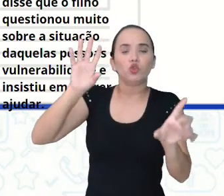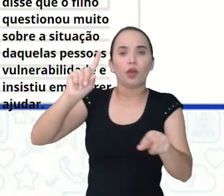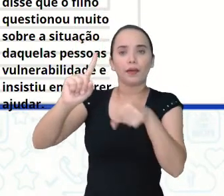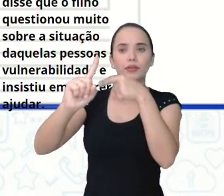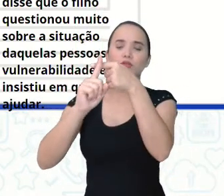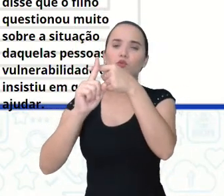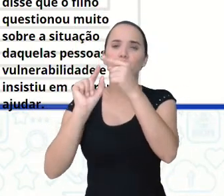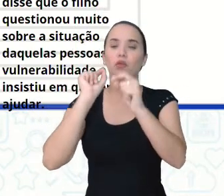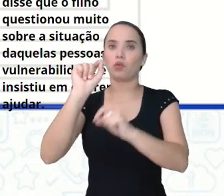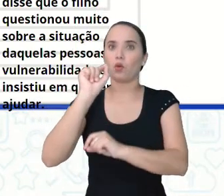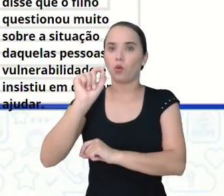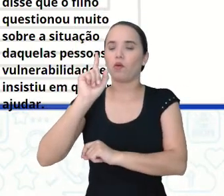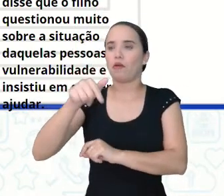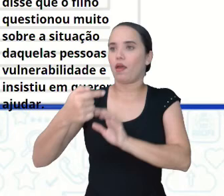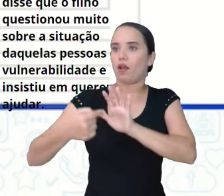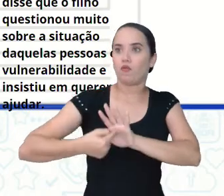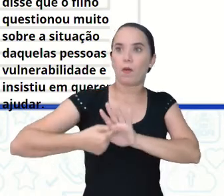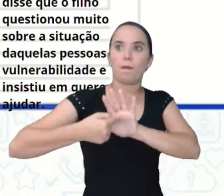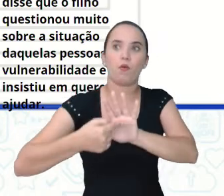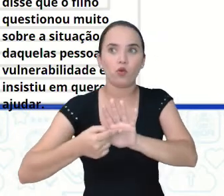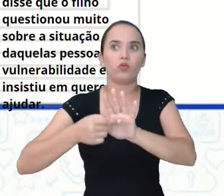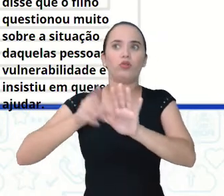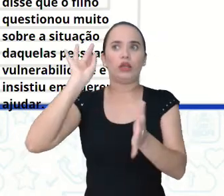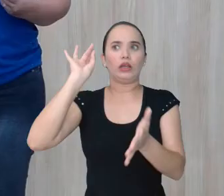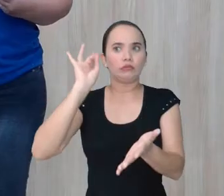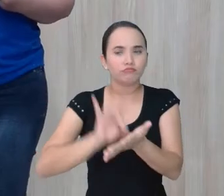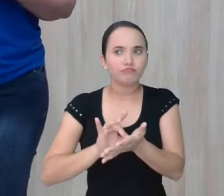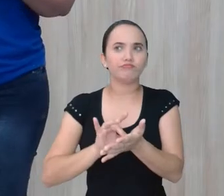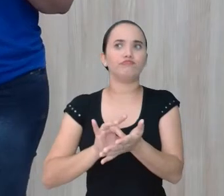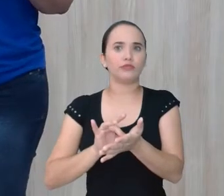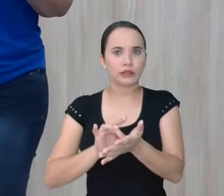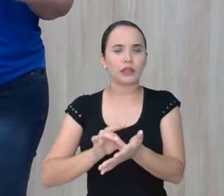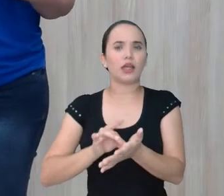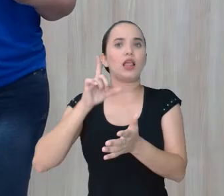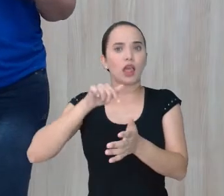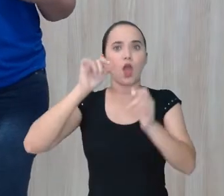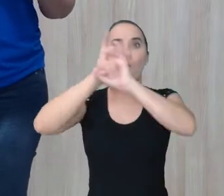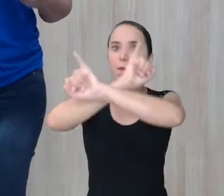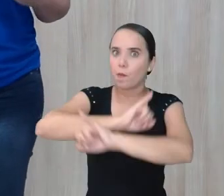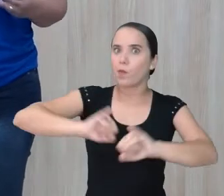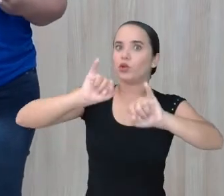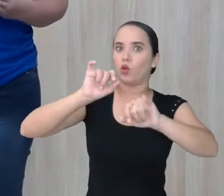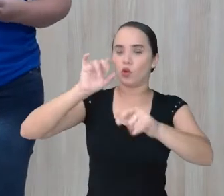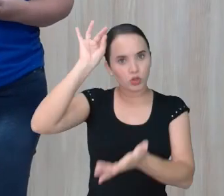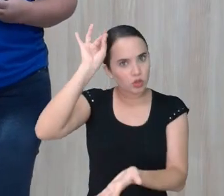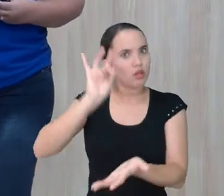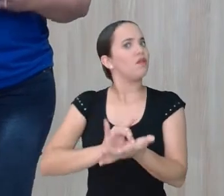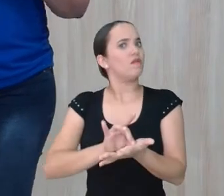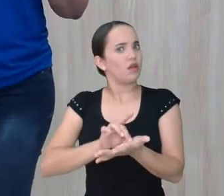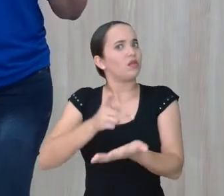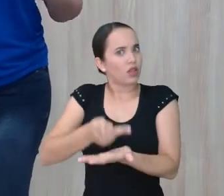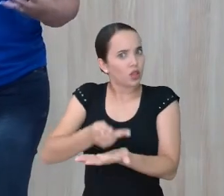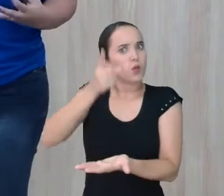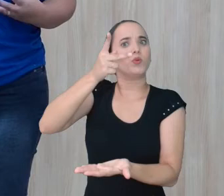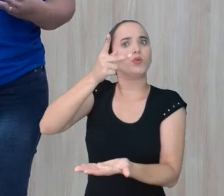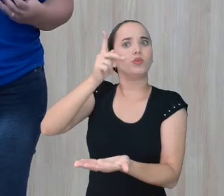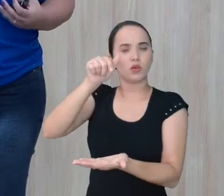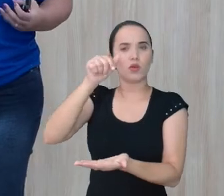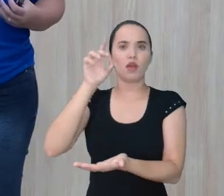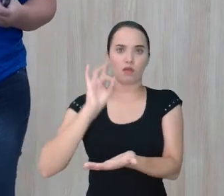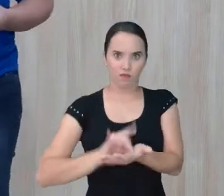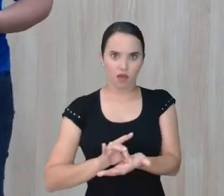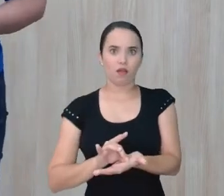a credibilidade, reforça que a notícia realmente ela é